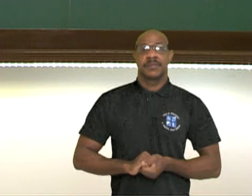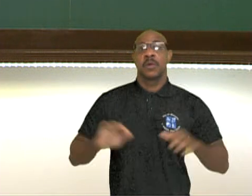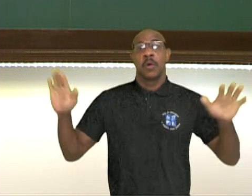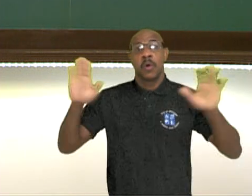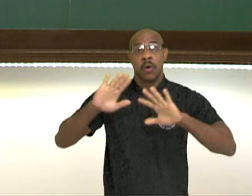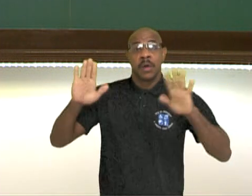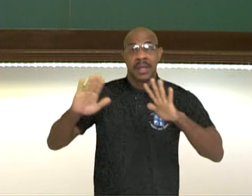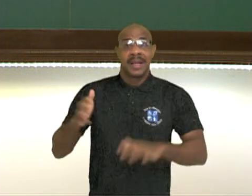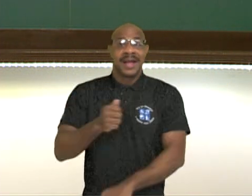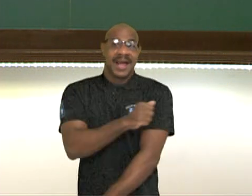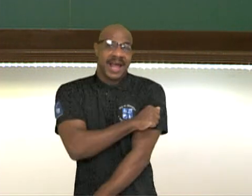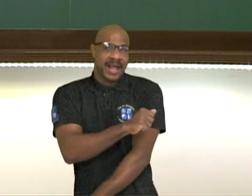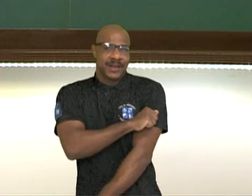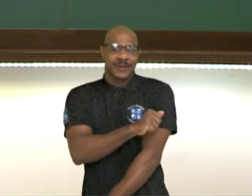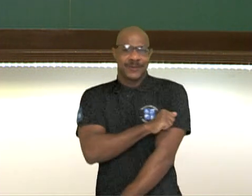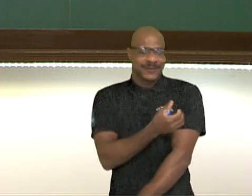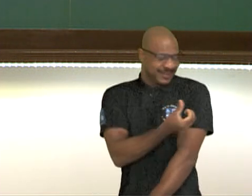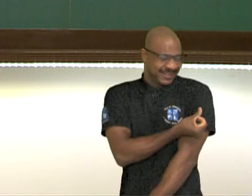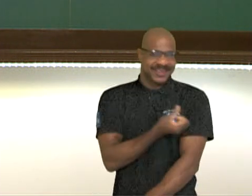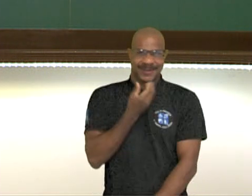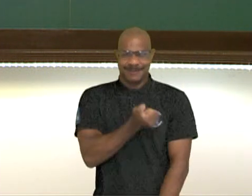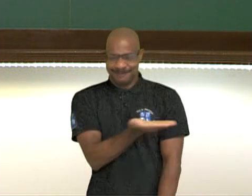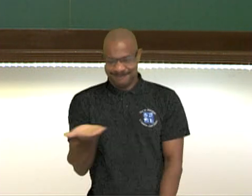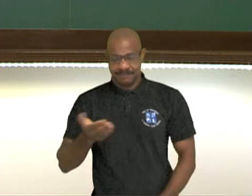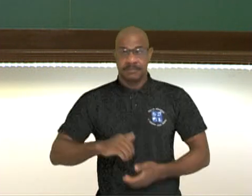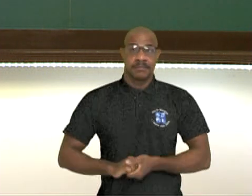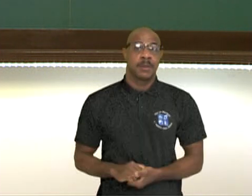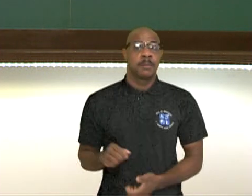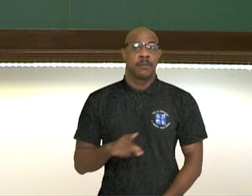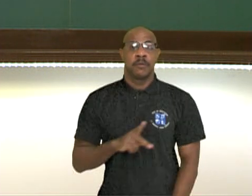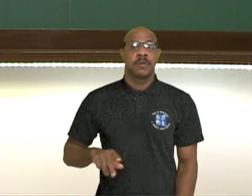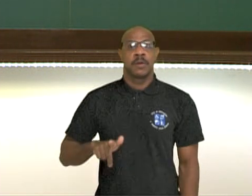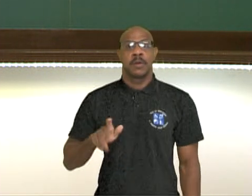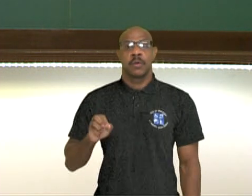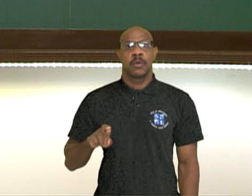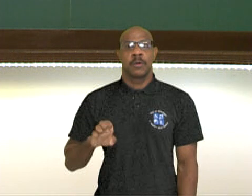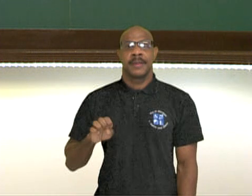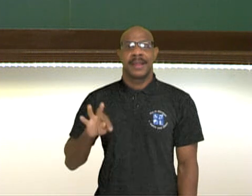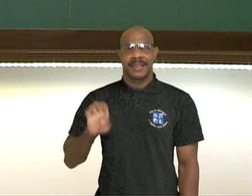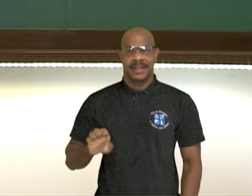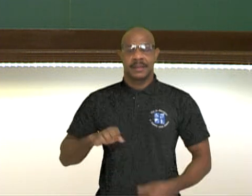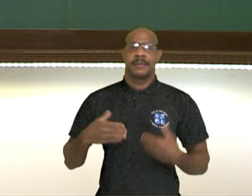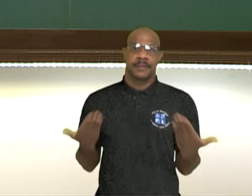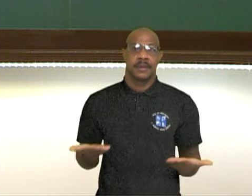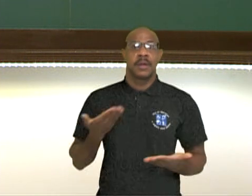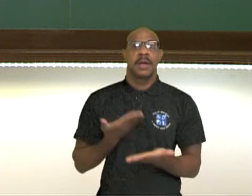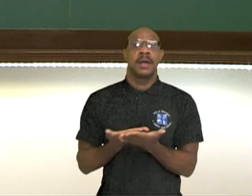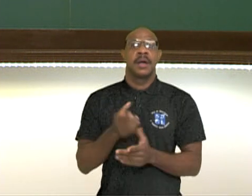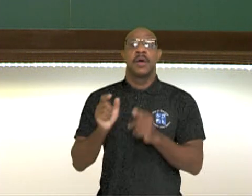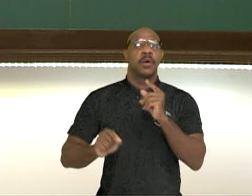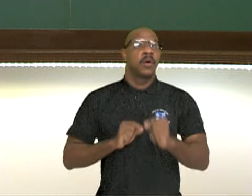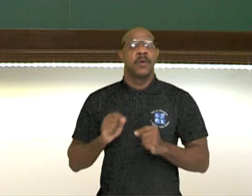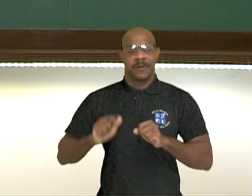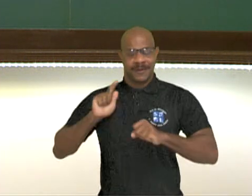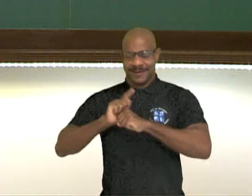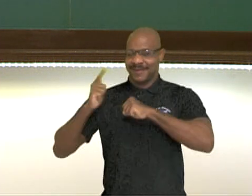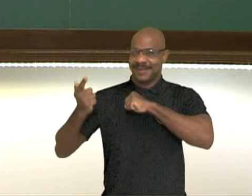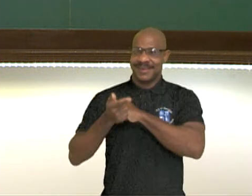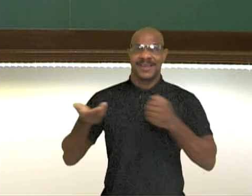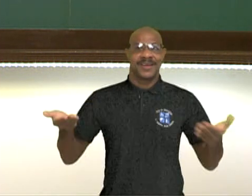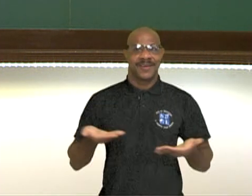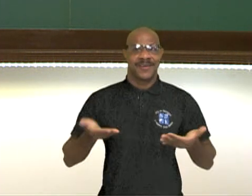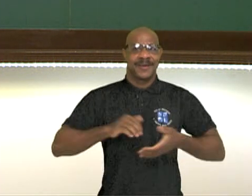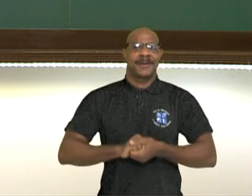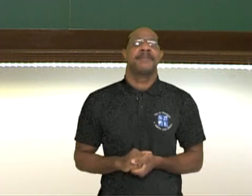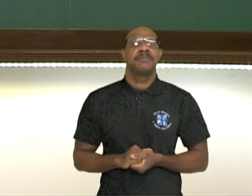Olá, meus queridos alunos do sexto ano, tudo bem com vocês? Eu sou a professora Gorete Wozniak, estamos aqui para uma aula de geografia e a ideia